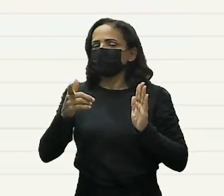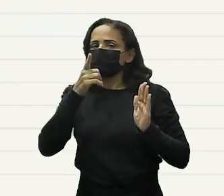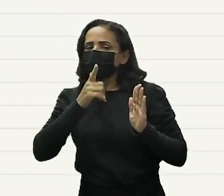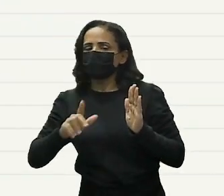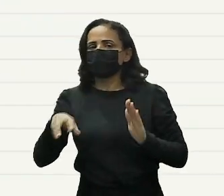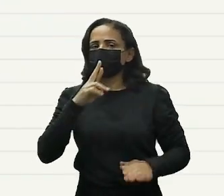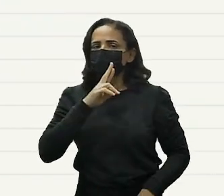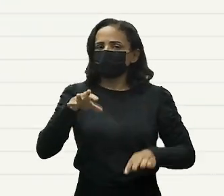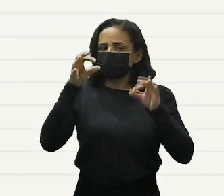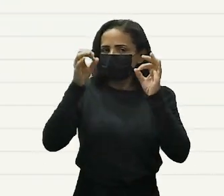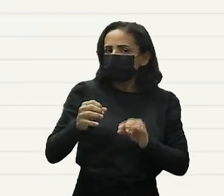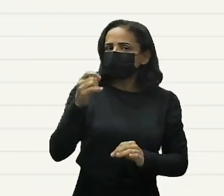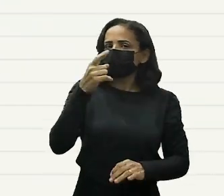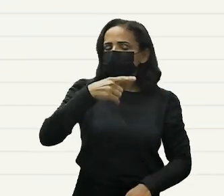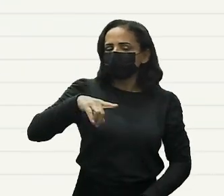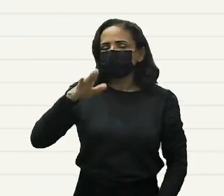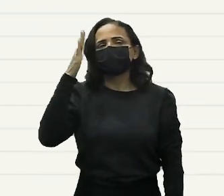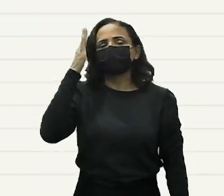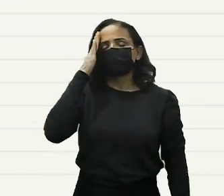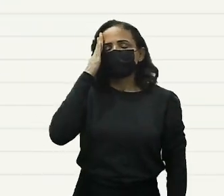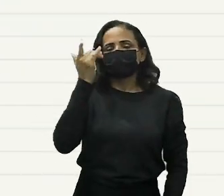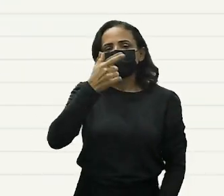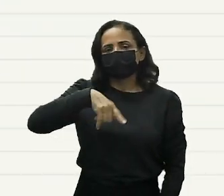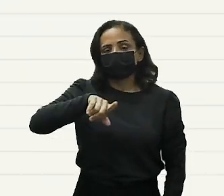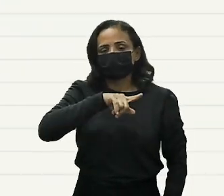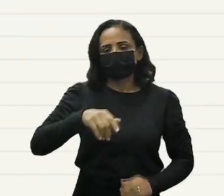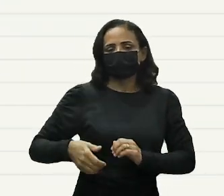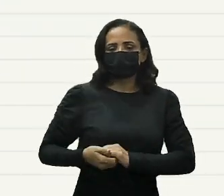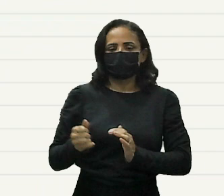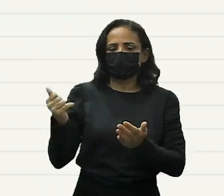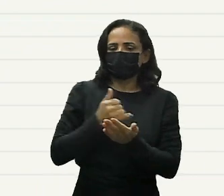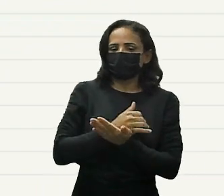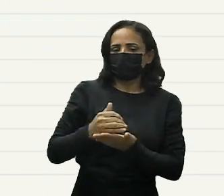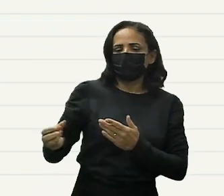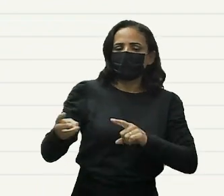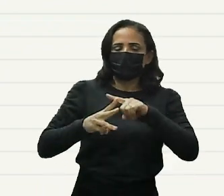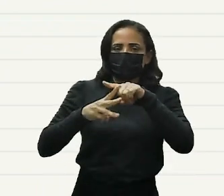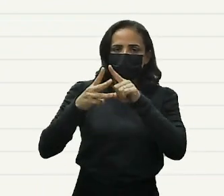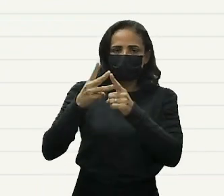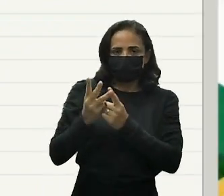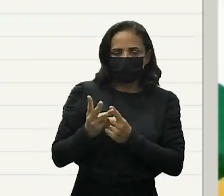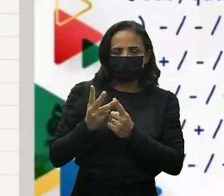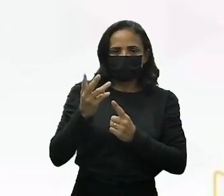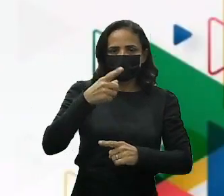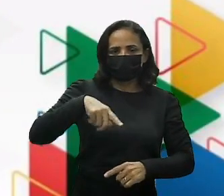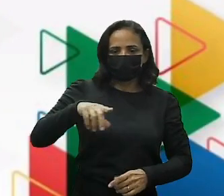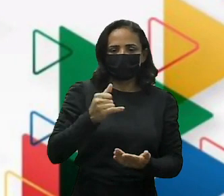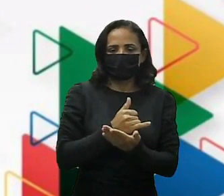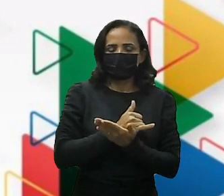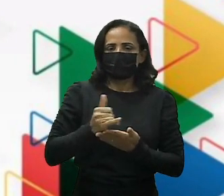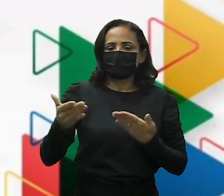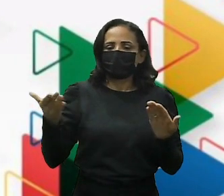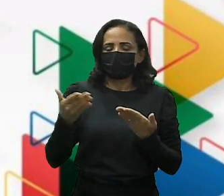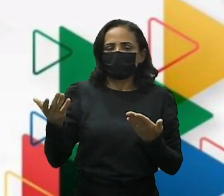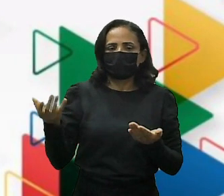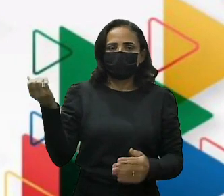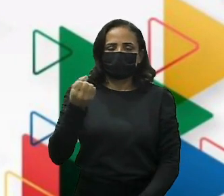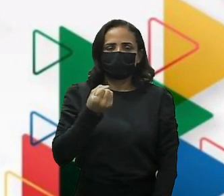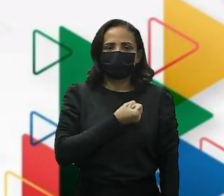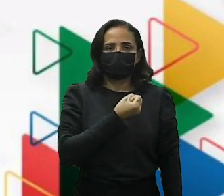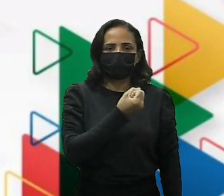a gente chegou exatamente nessa coisa da epistasia. Para a gente começar a parte 3, a questão que a gente vai começar agora é a questão